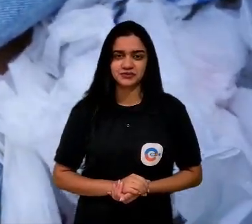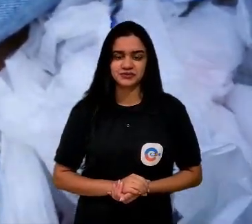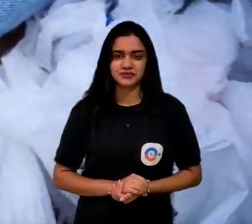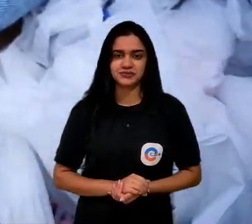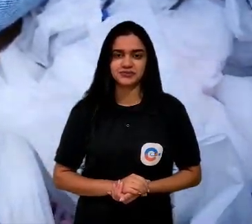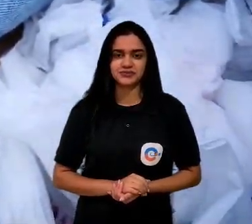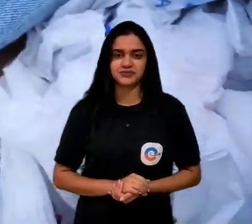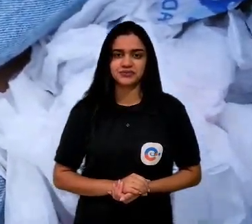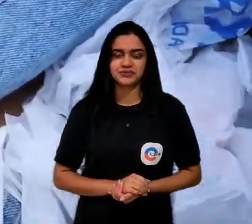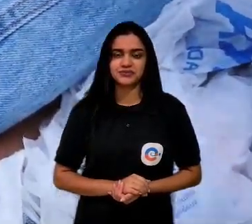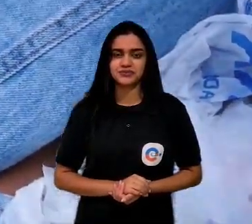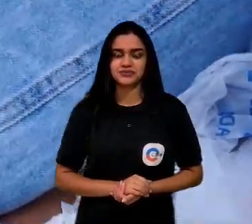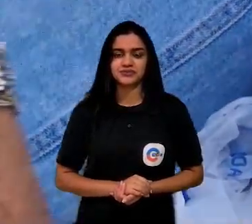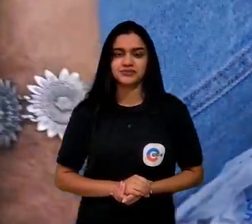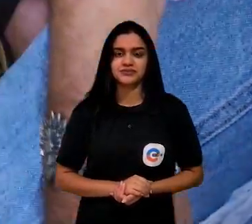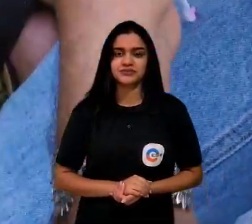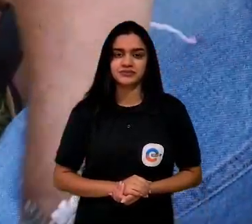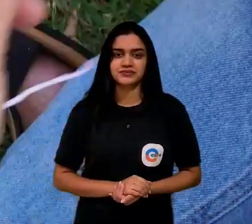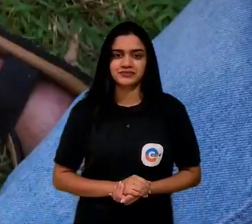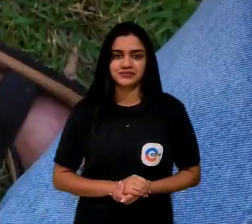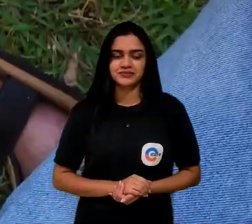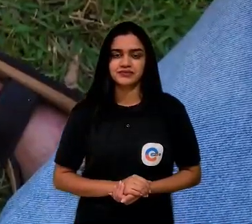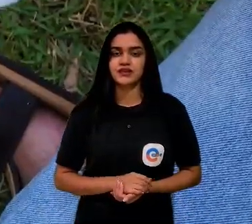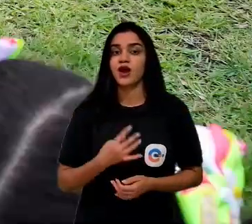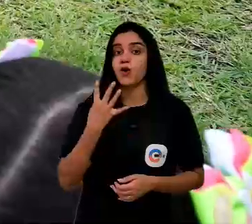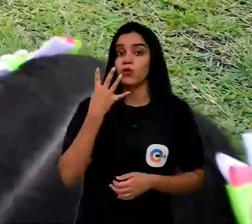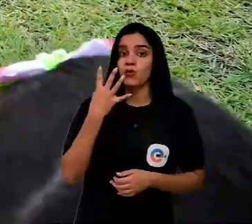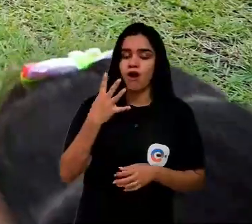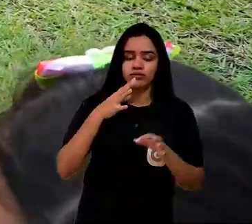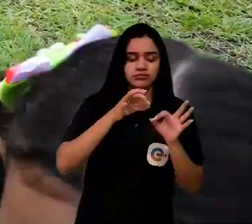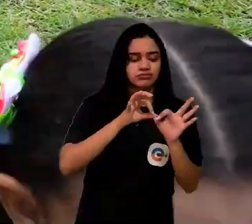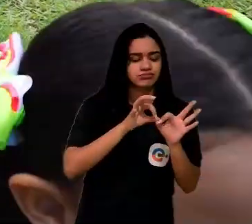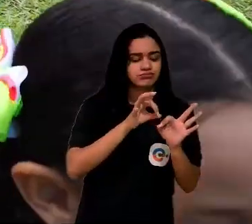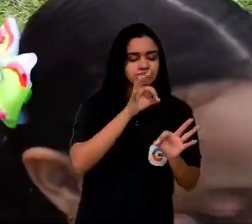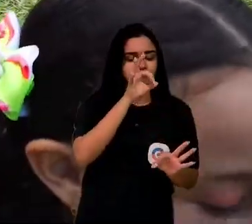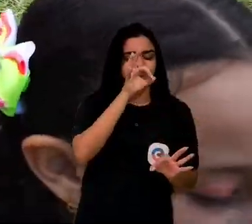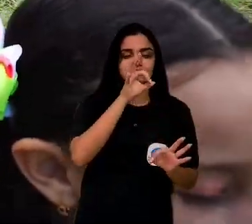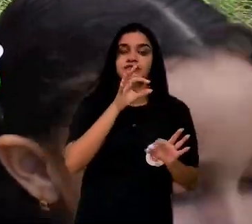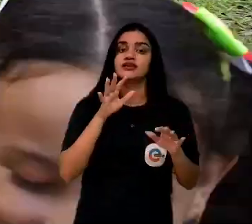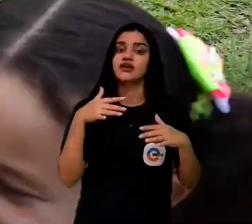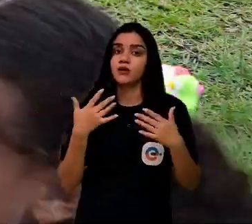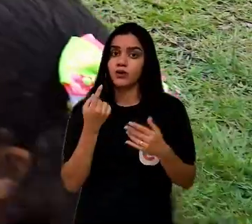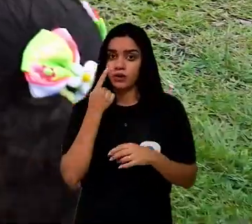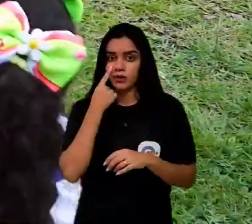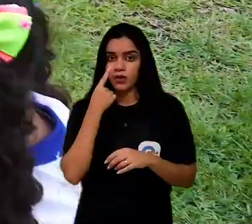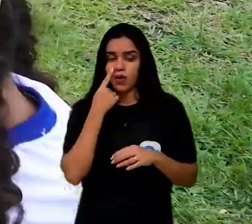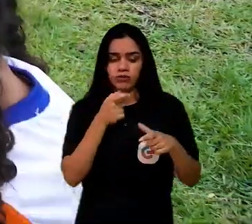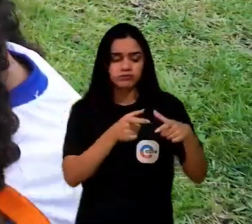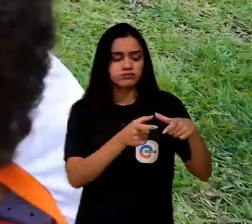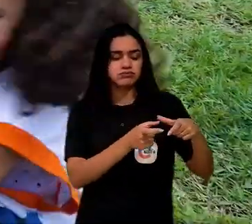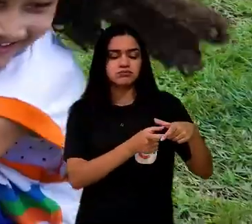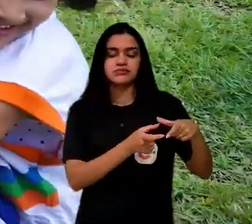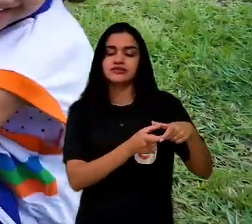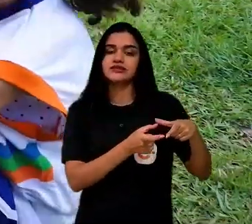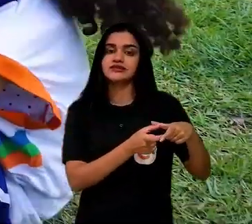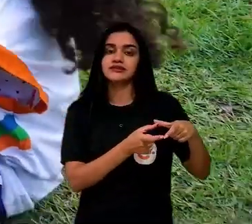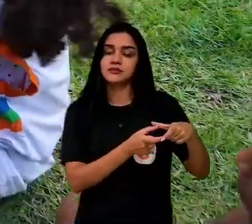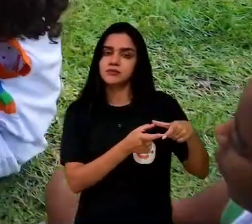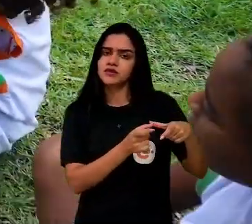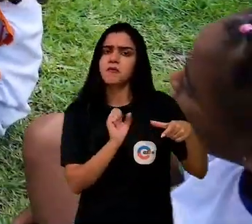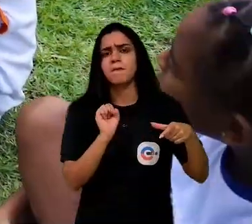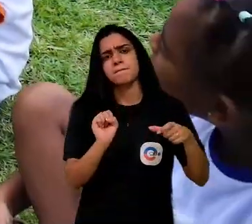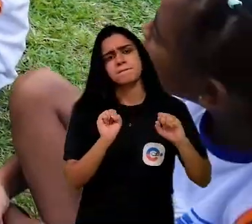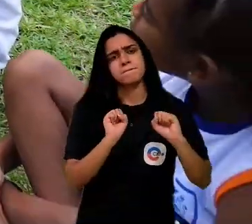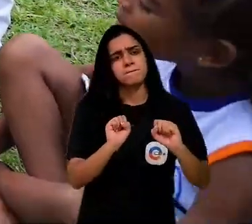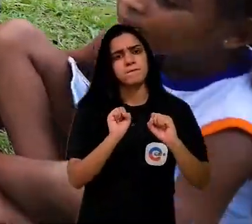Quer... Olha aqui, ó. Quatro pontas. Olha, essa tampinha, em casa você pode colocar um pequeno boneco,